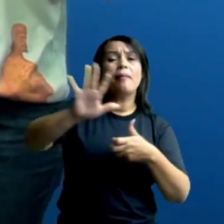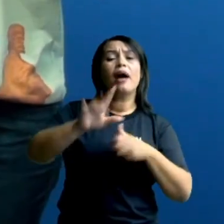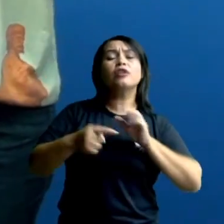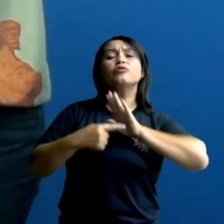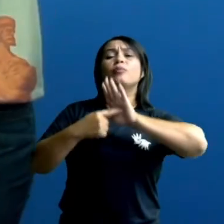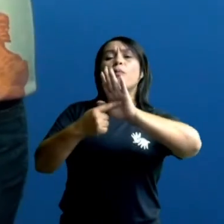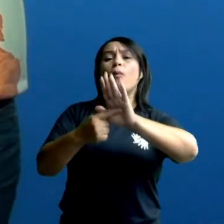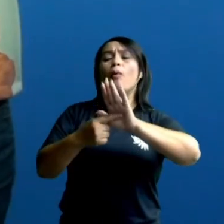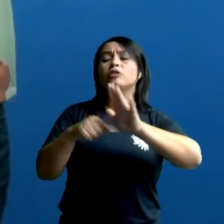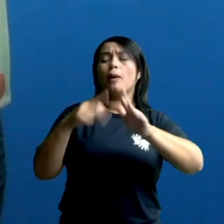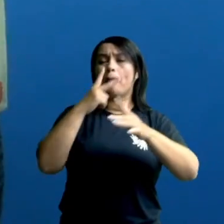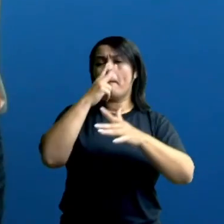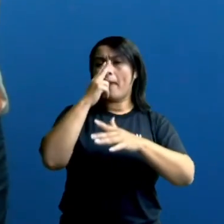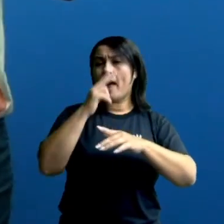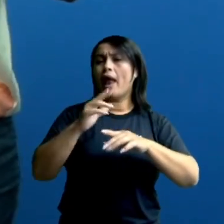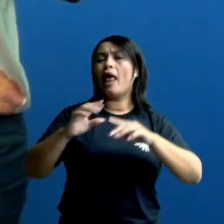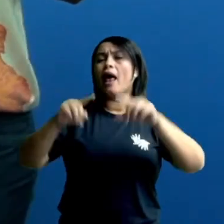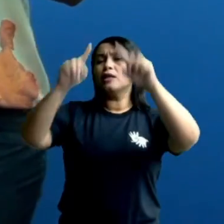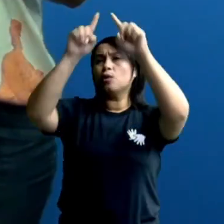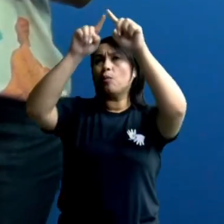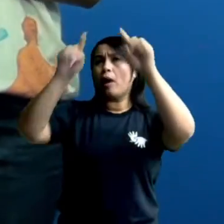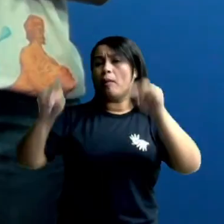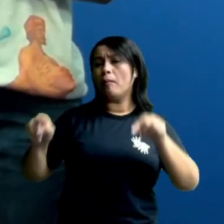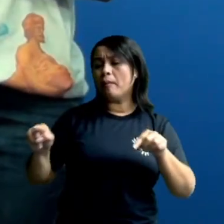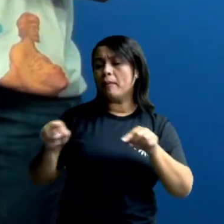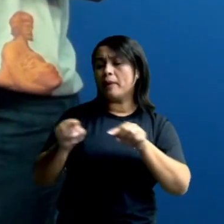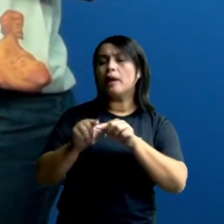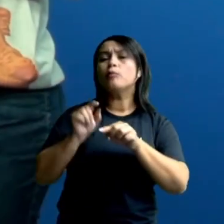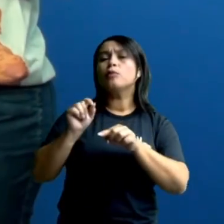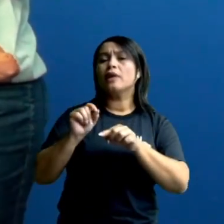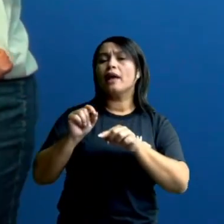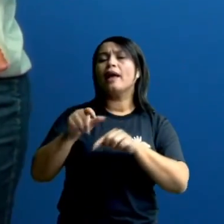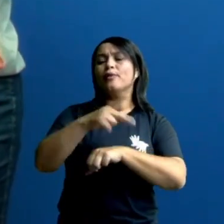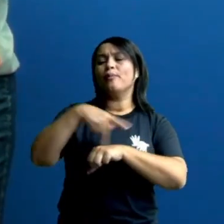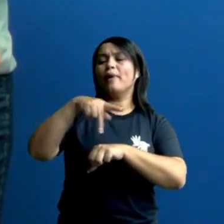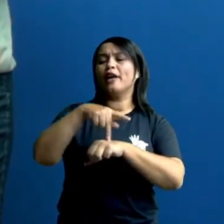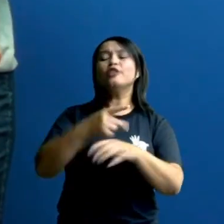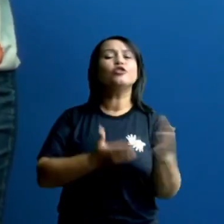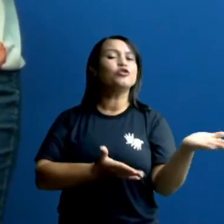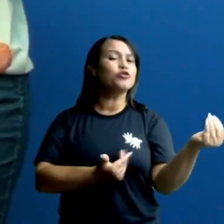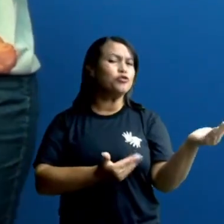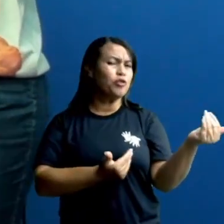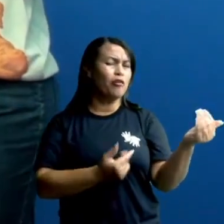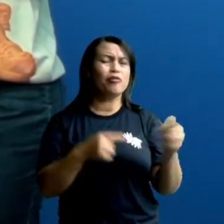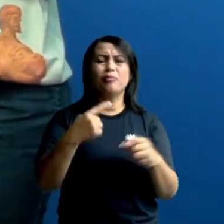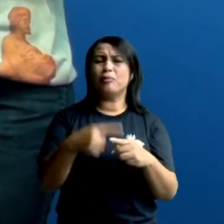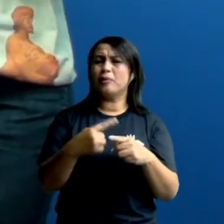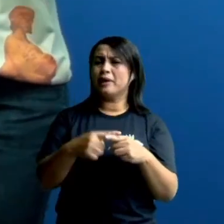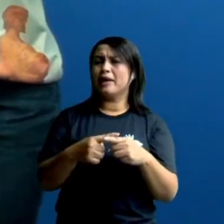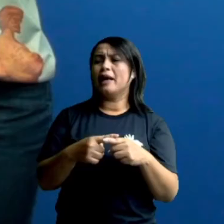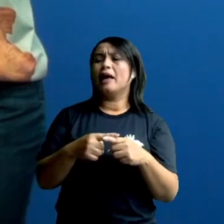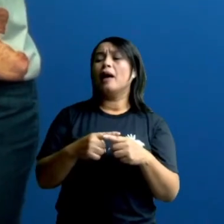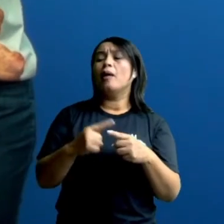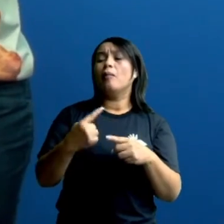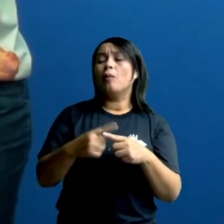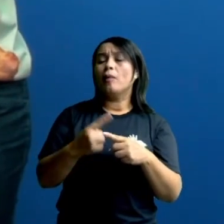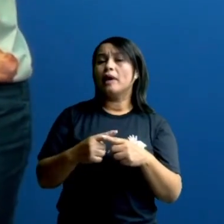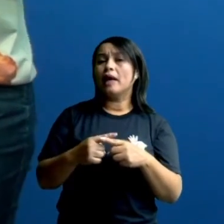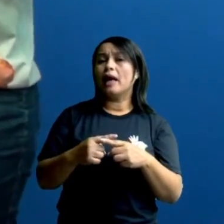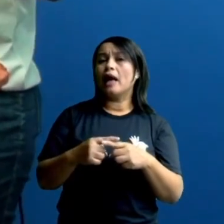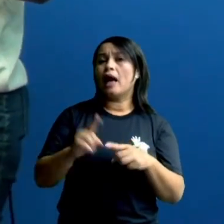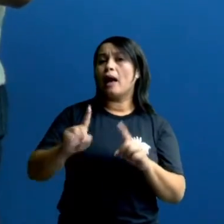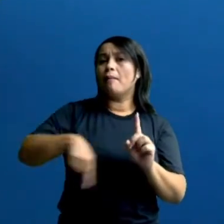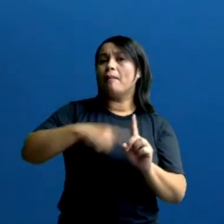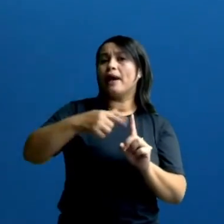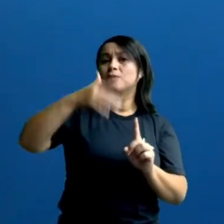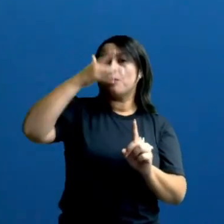tem um formatinho de pirâmide mesmo, né? Seria de um país jovem. Por quê, professora? Porque a maior parte da população